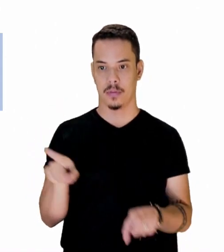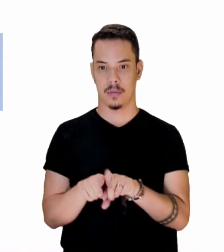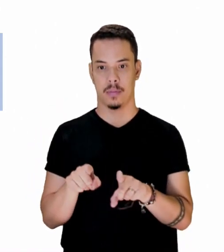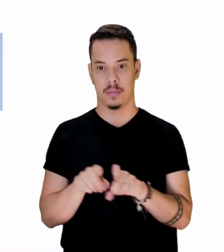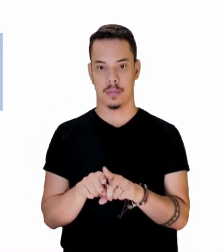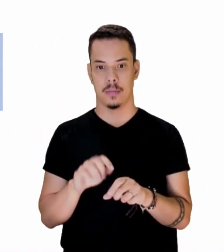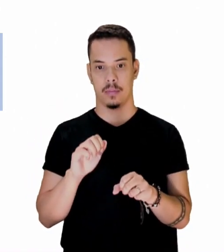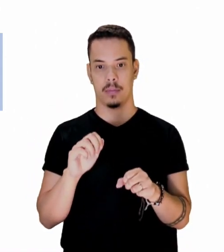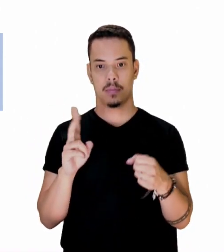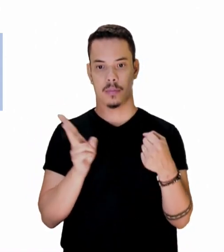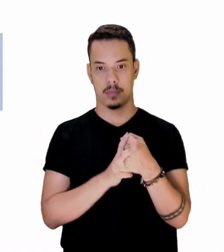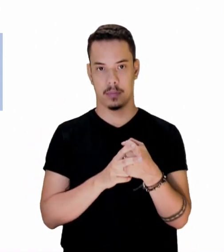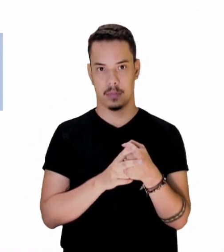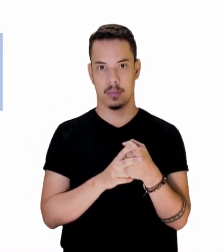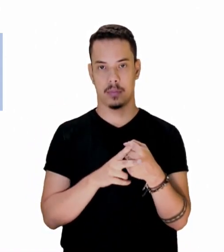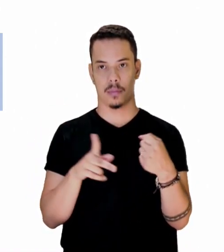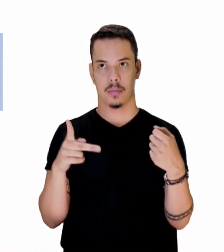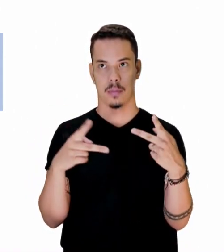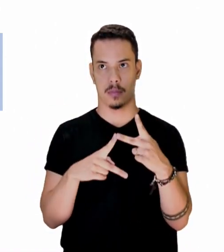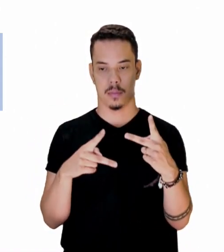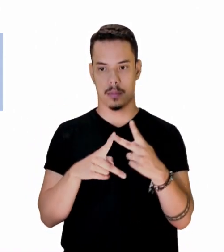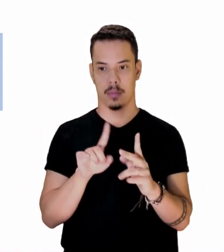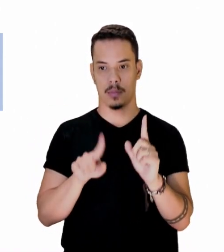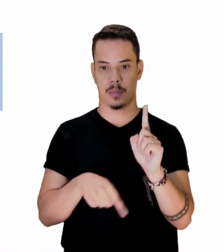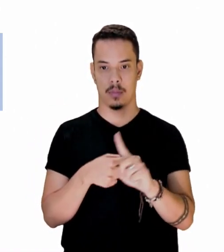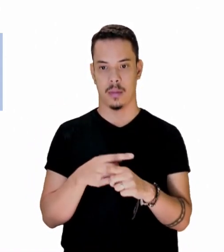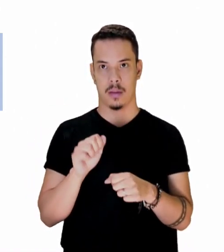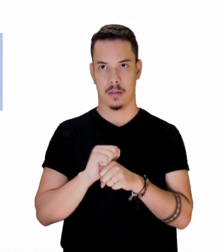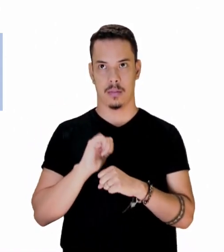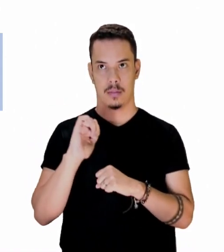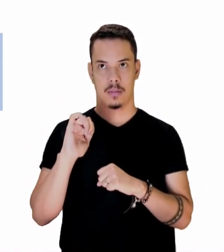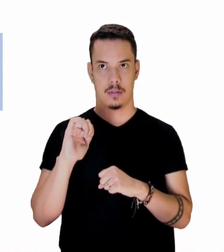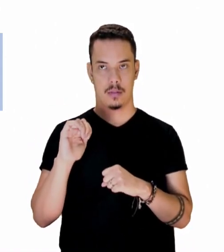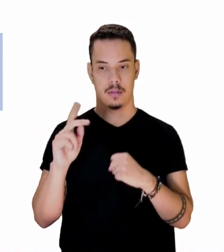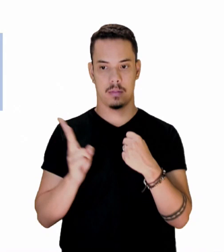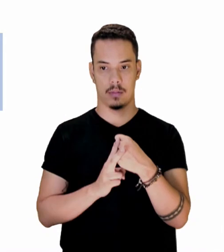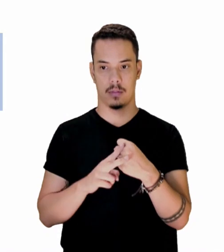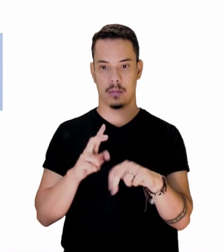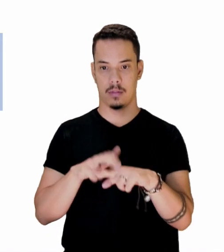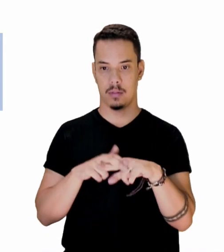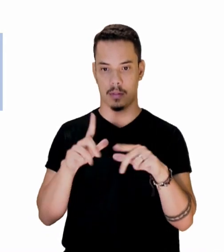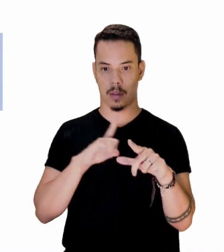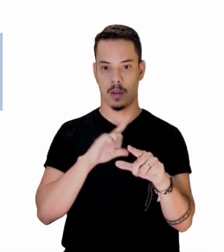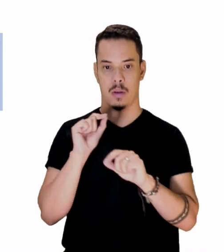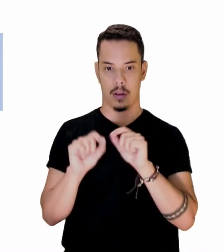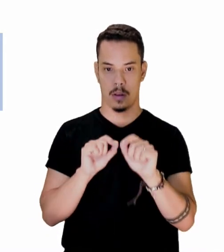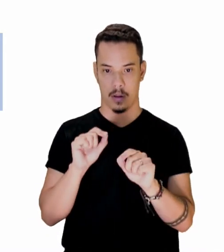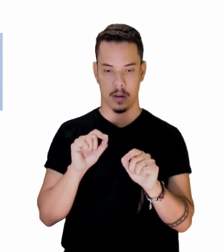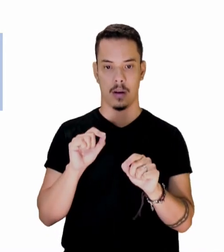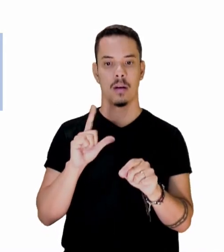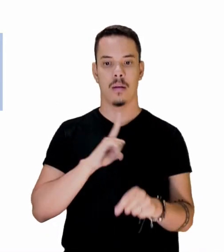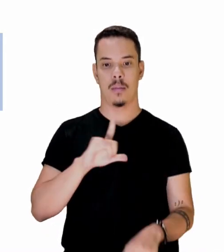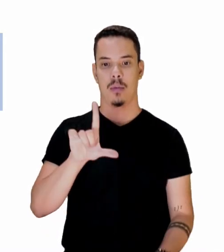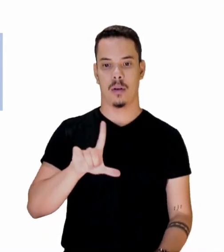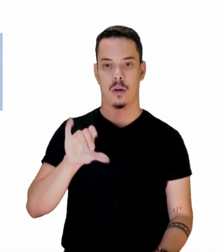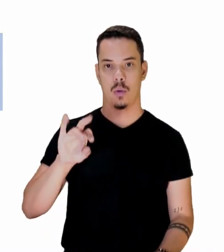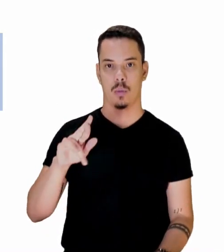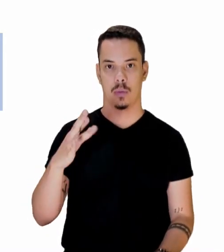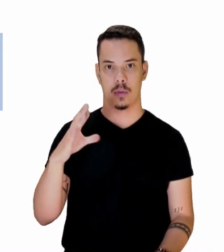mais advérbio, ó, por é a preposição e aqui é o advérbio. Então, nós temos o quê?